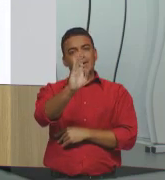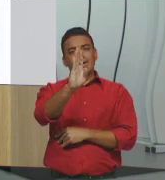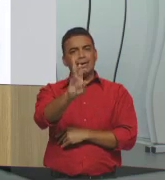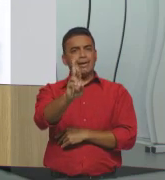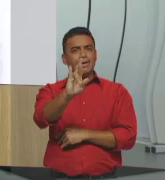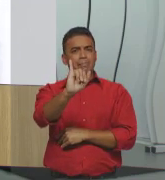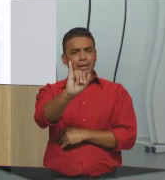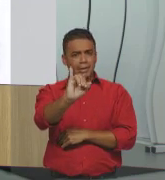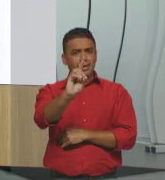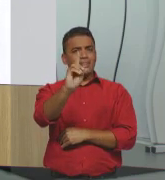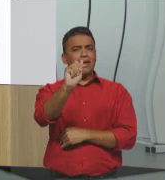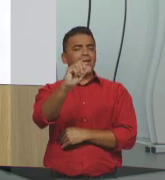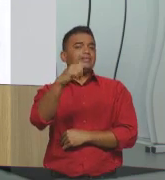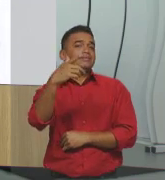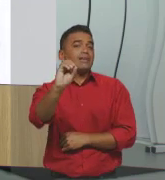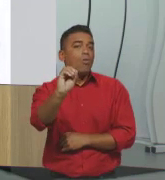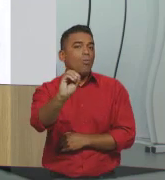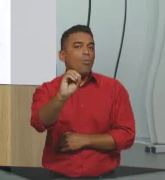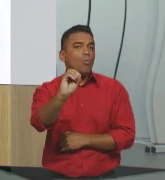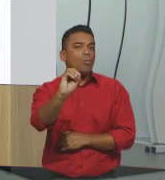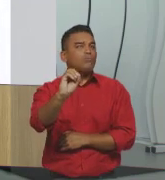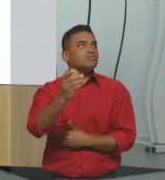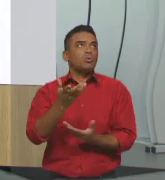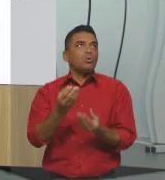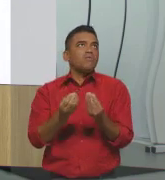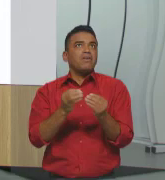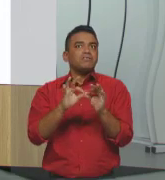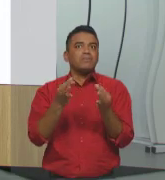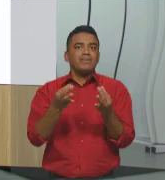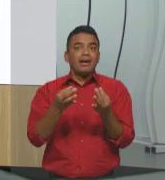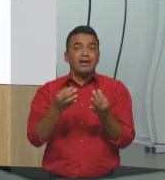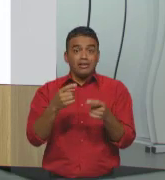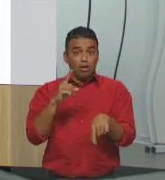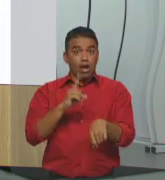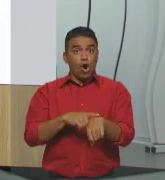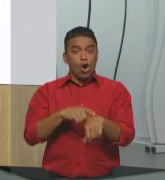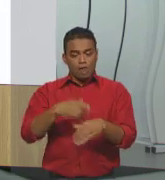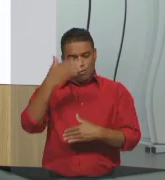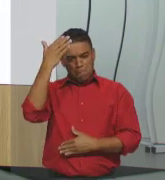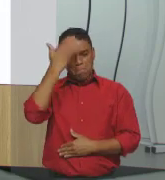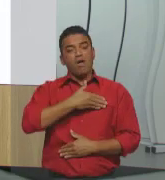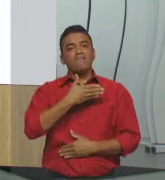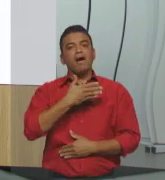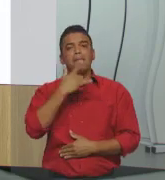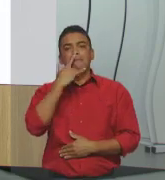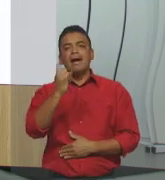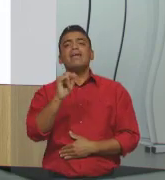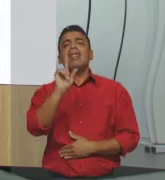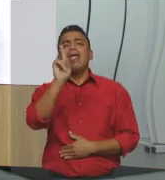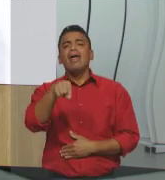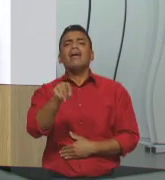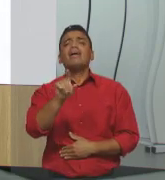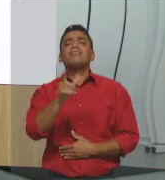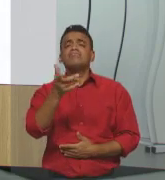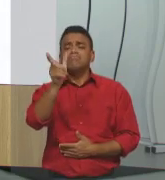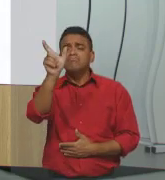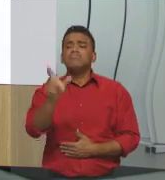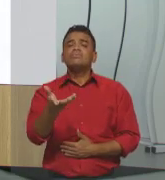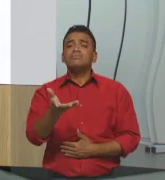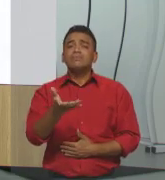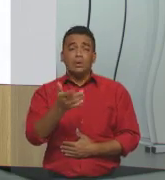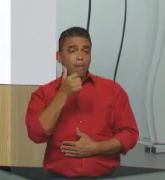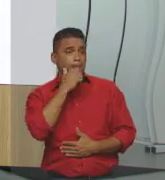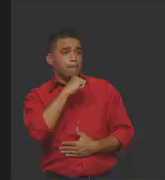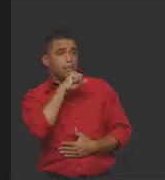vai se aplicar isso? Na hora que eu vou fazer o teste de paternidade, por exemplo. Igual nesse caso aqui, ó. Tenho a